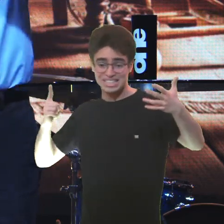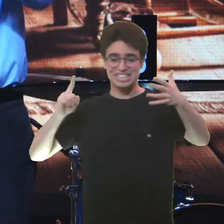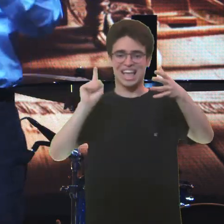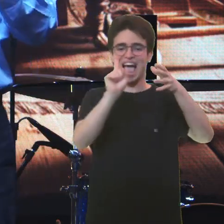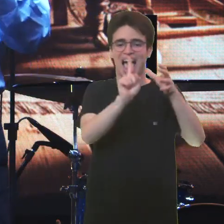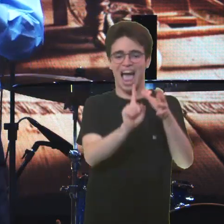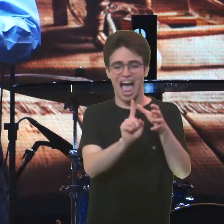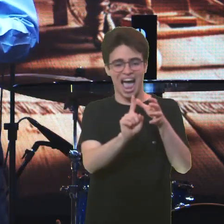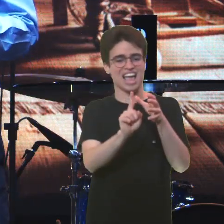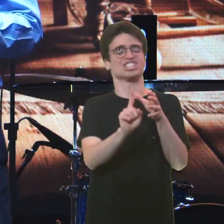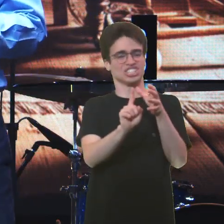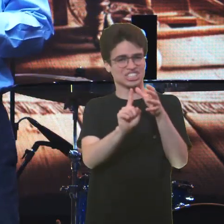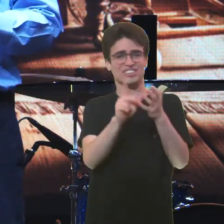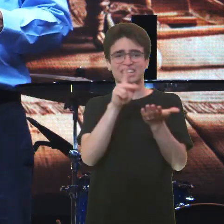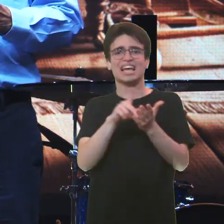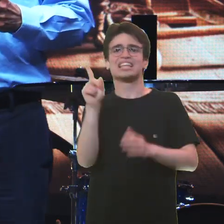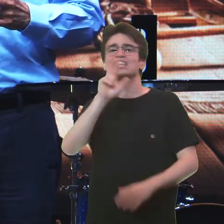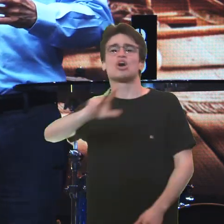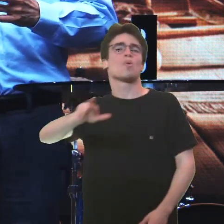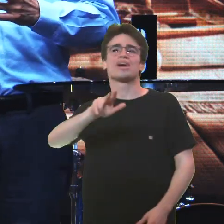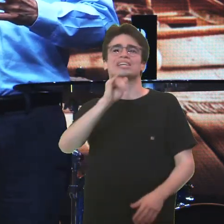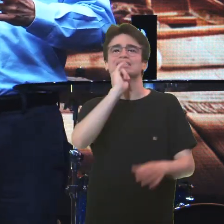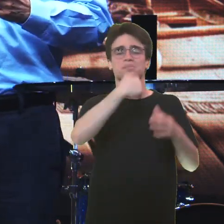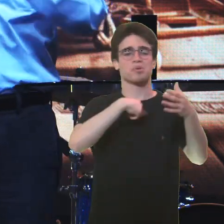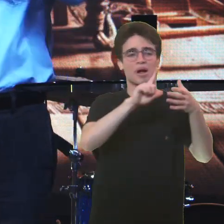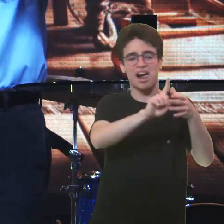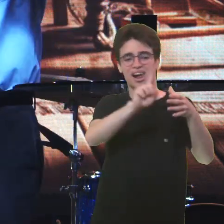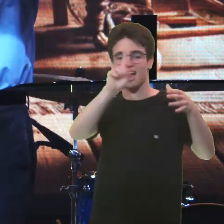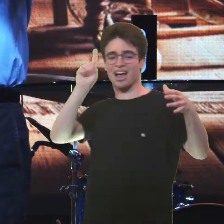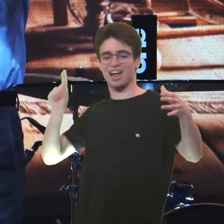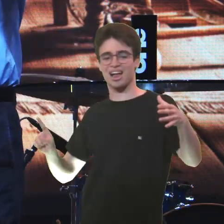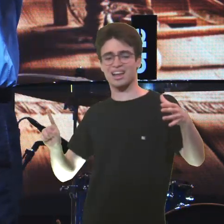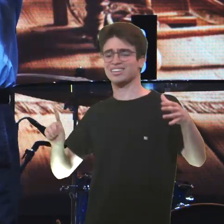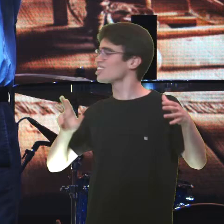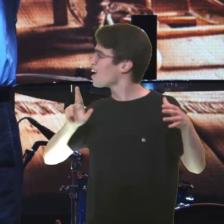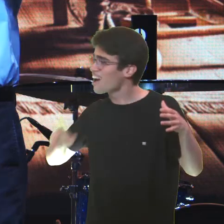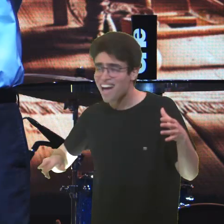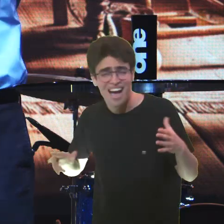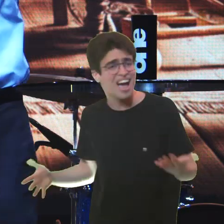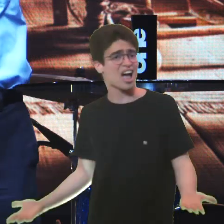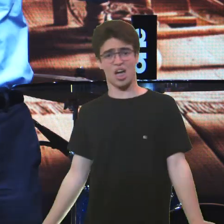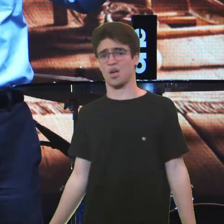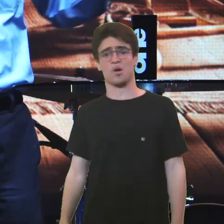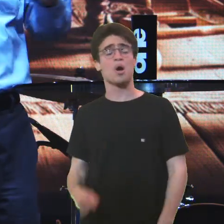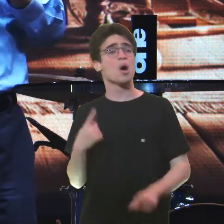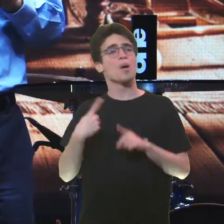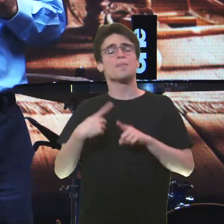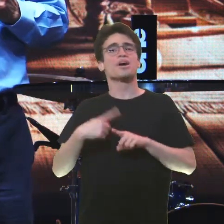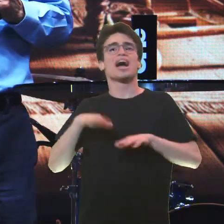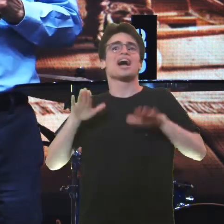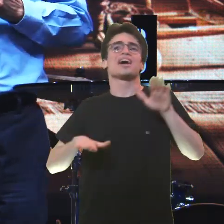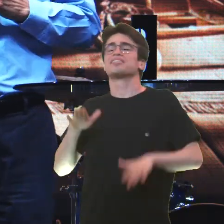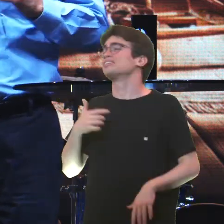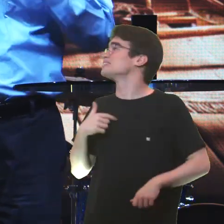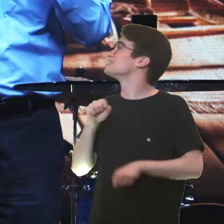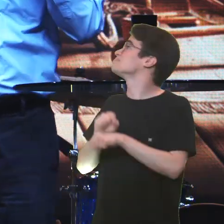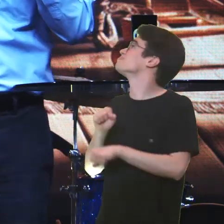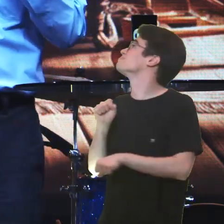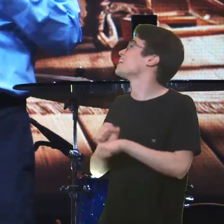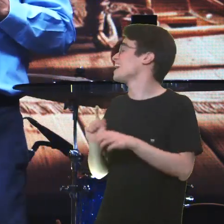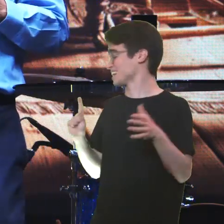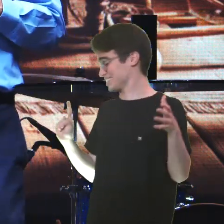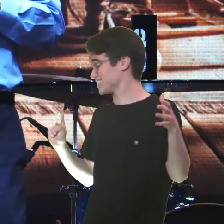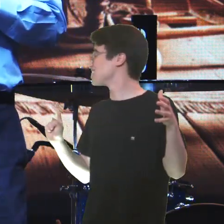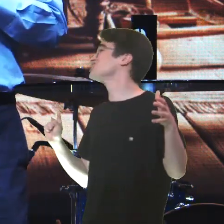como ajenos a la ciudad. Não como alheios à cidade. Que estamos esperando que Jesús ya nos va Que a estamos llevar. apenas esperando que Jesus venha